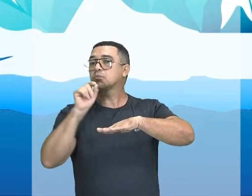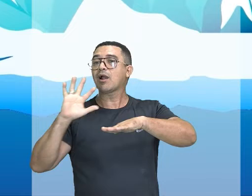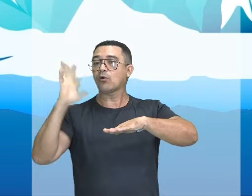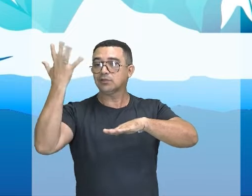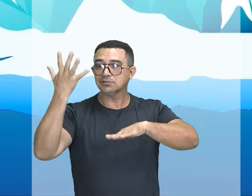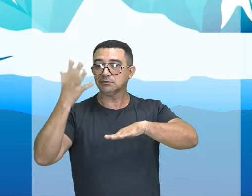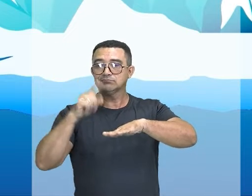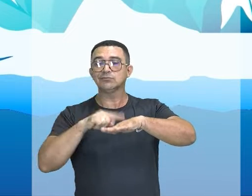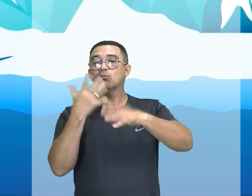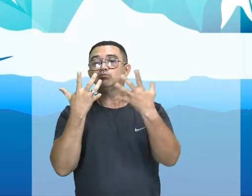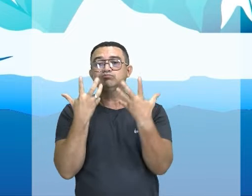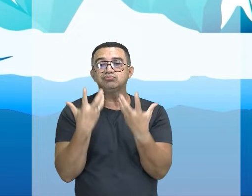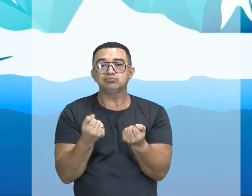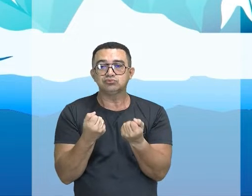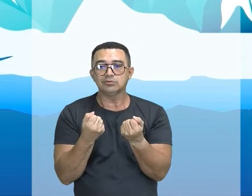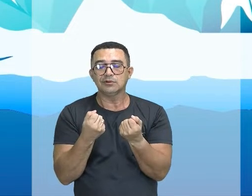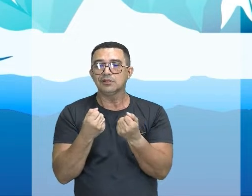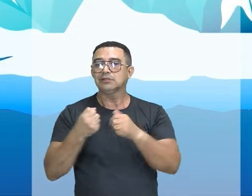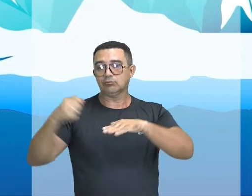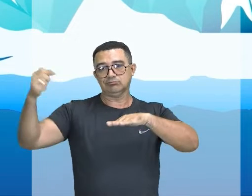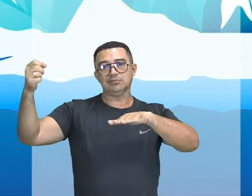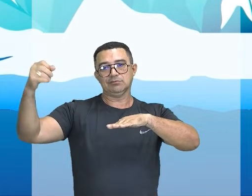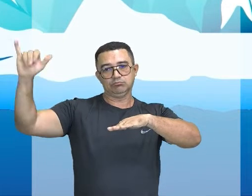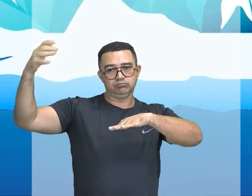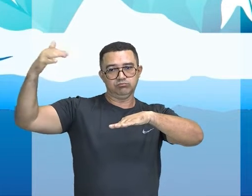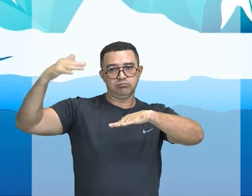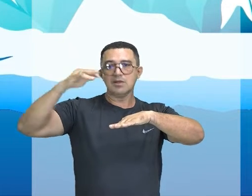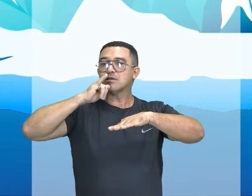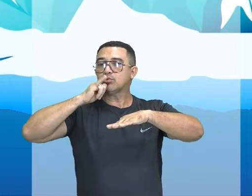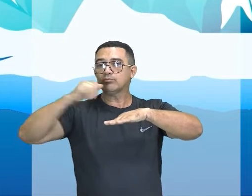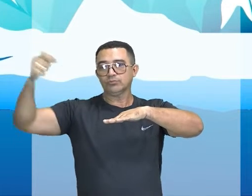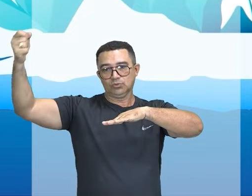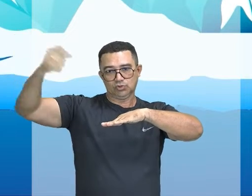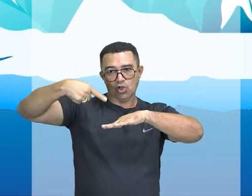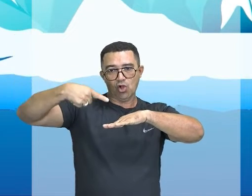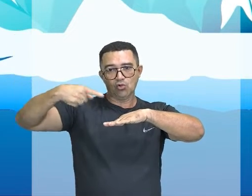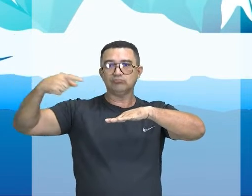vai absorver a radiação. E como consequência, nós temos